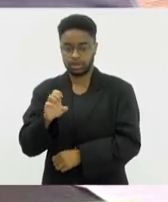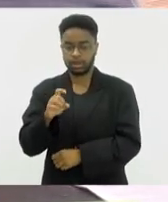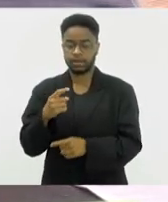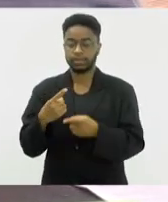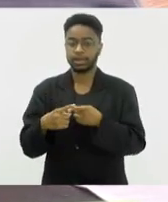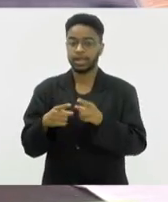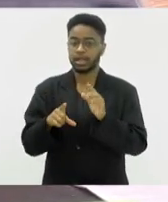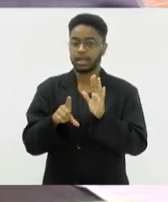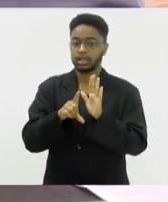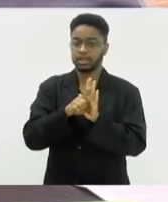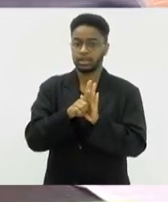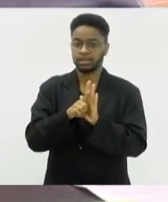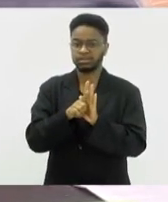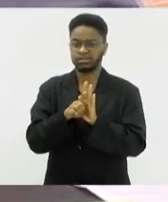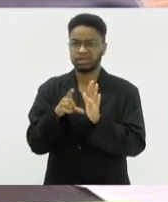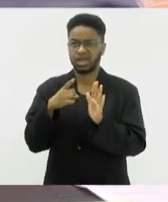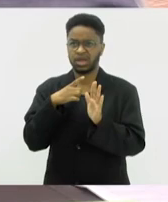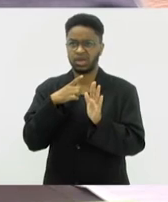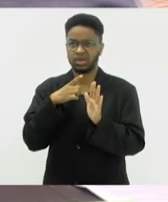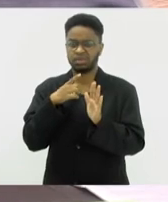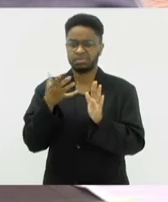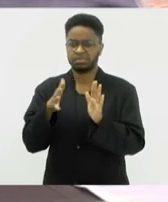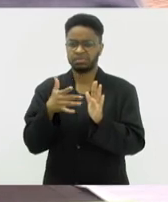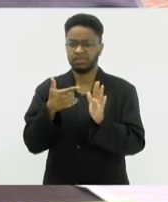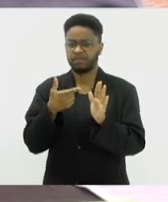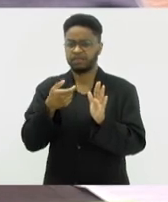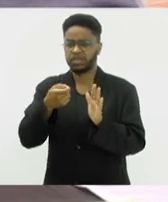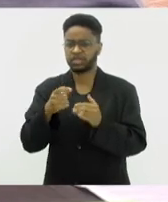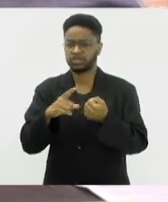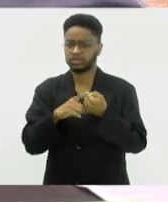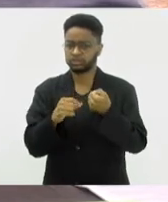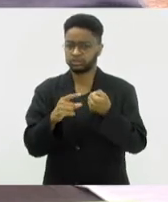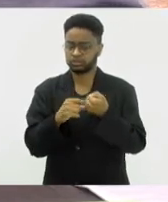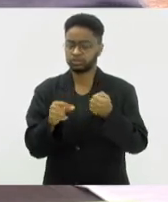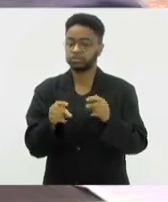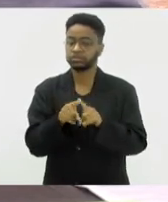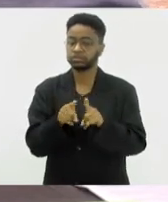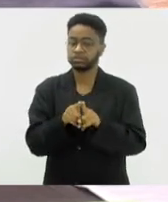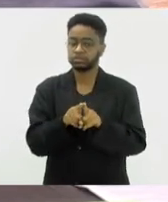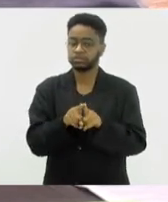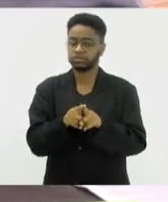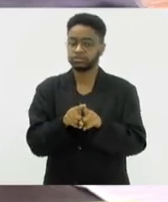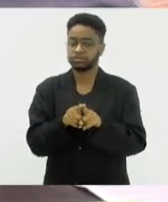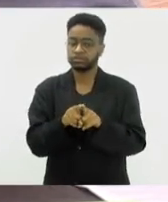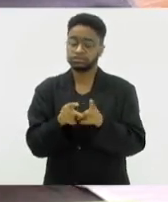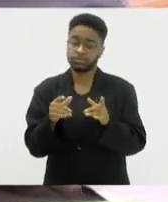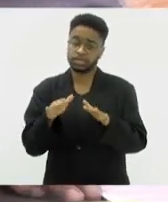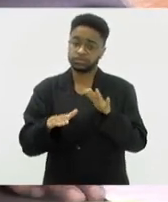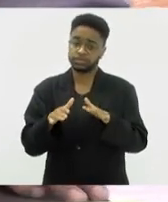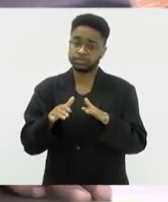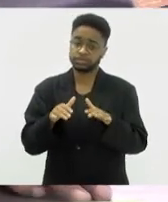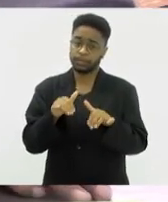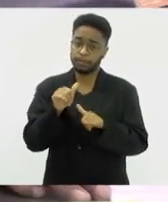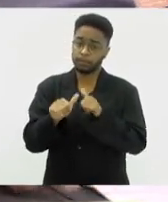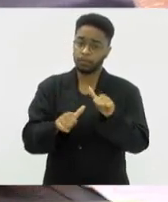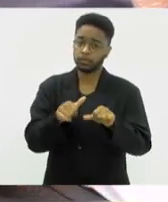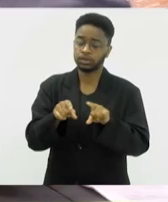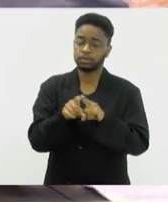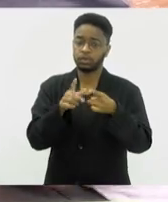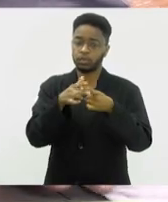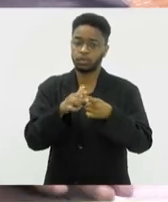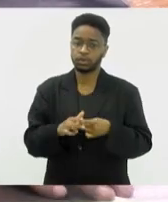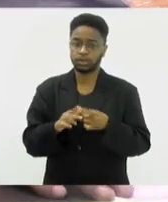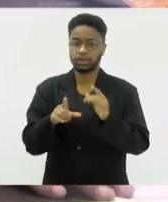que, se não me engano, tem mais de 20 artigos e que, em muitos casos, atualiza e corrige essa lei mais